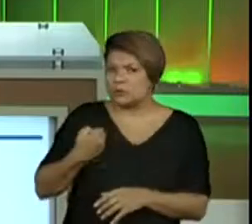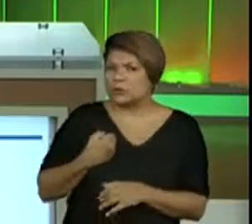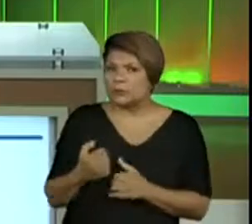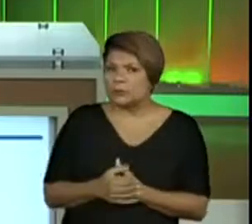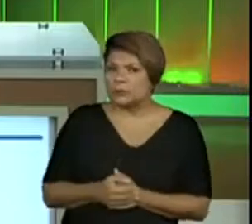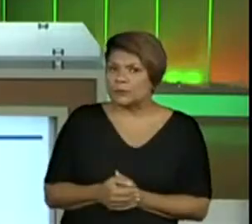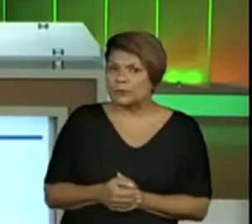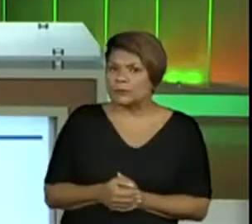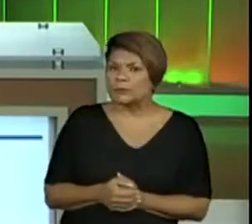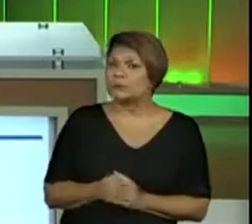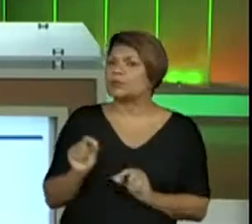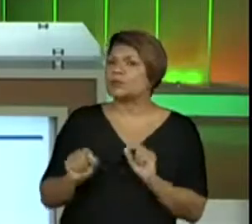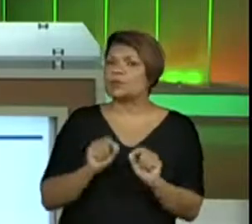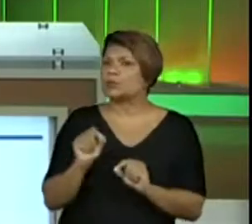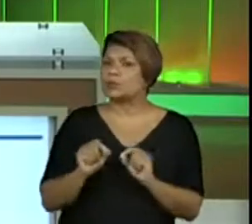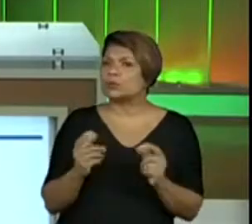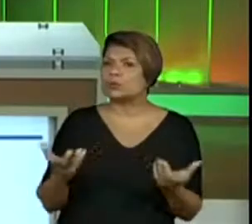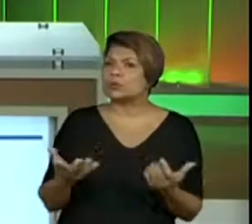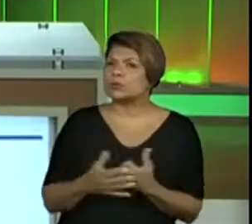isso aconteceu?